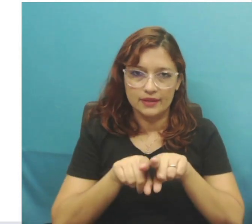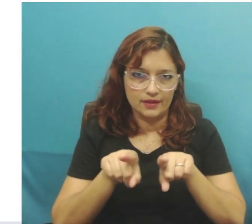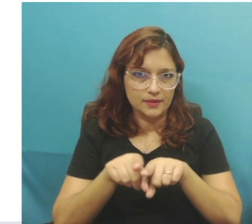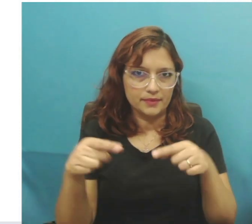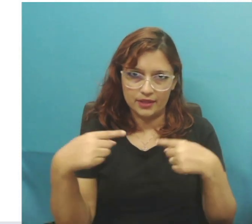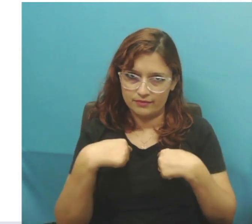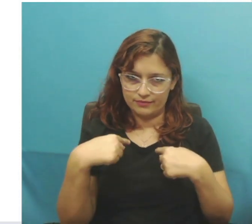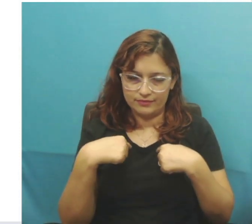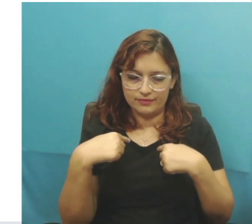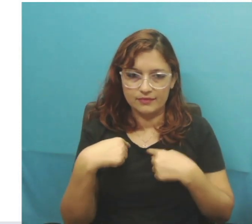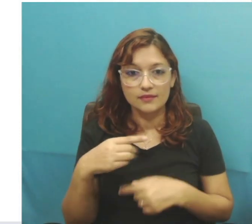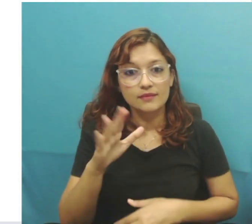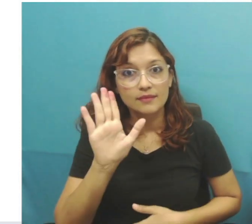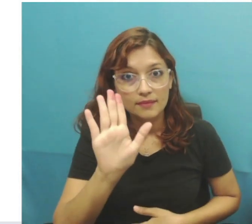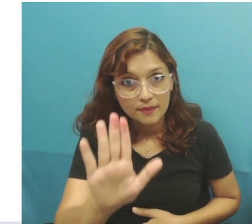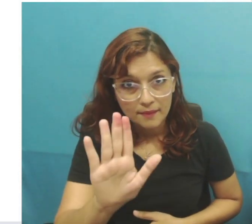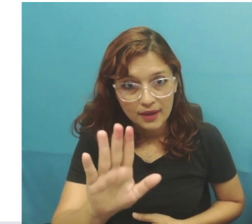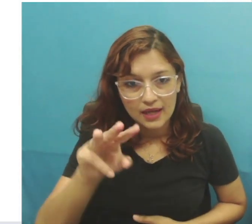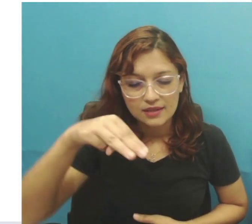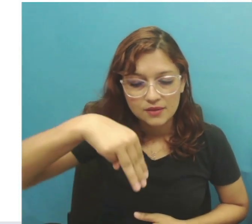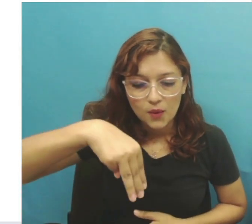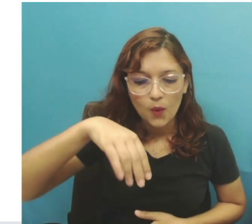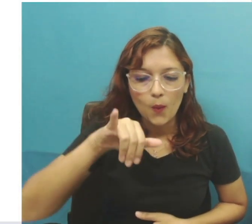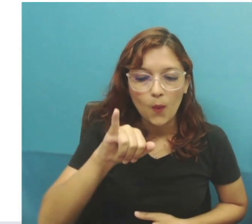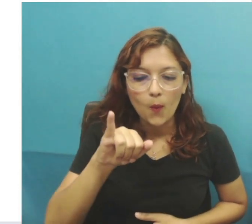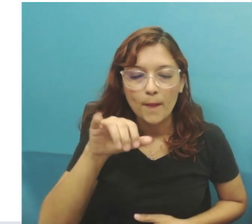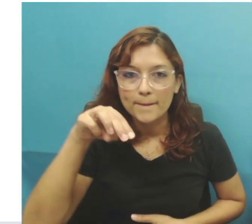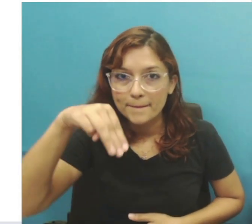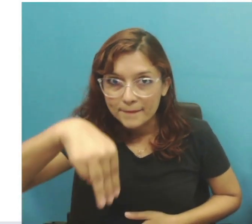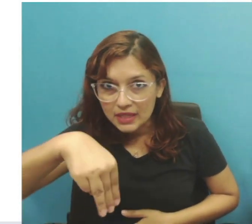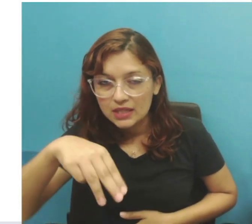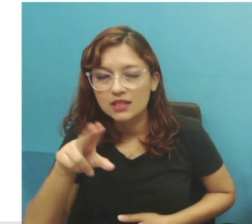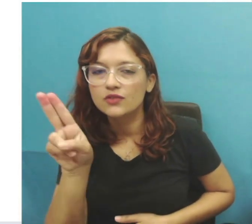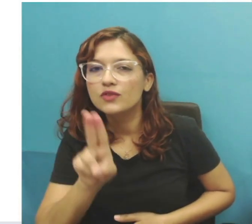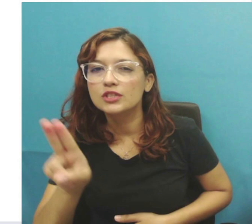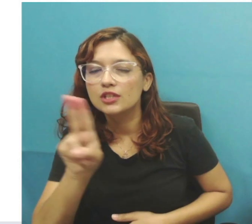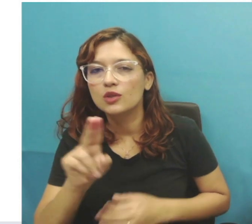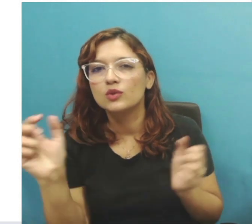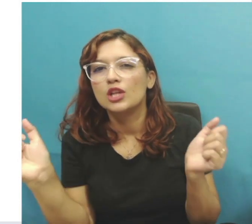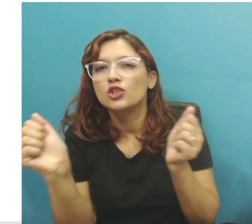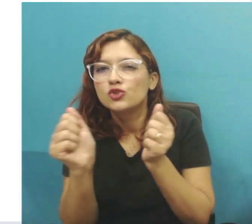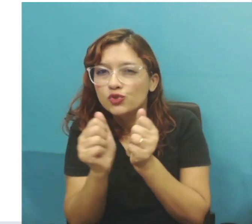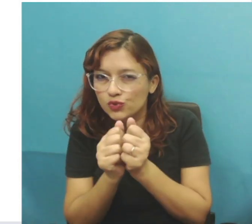tanto me quanto mim se referem à primeira pessoa. Eu, no caso.